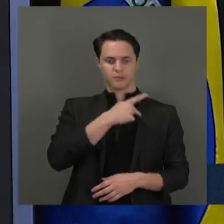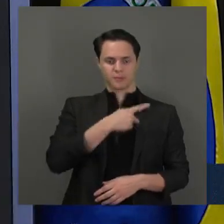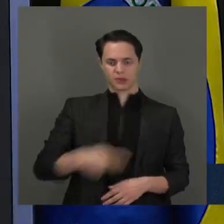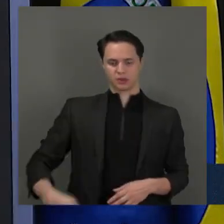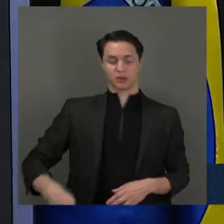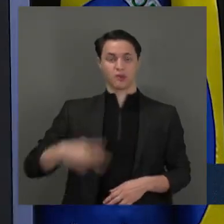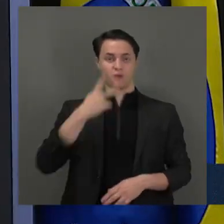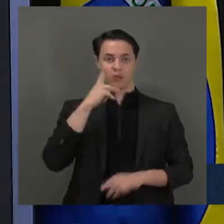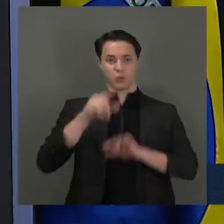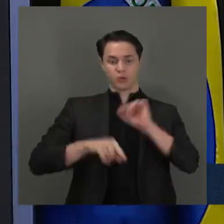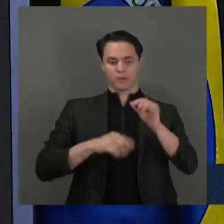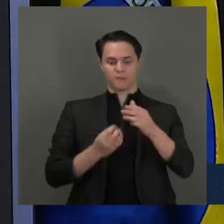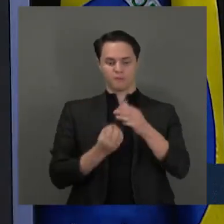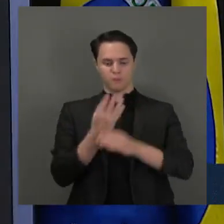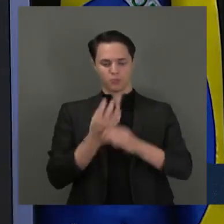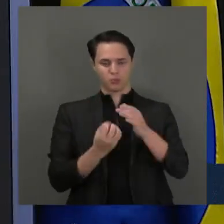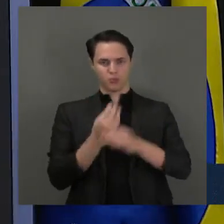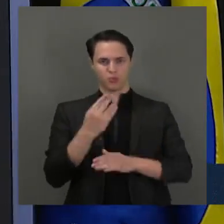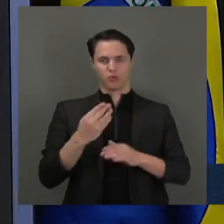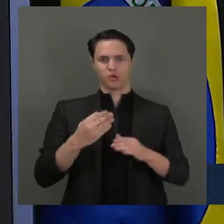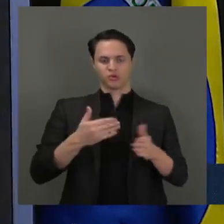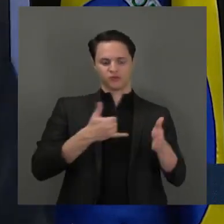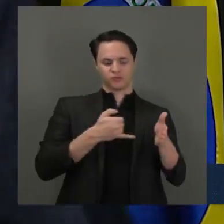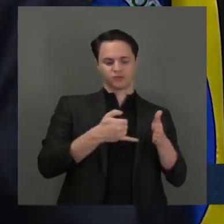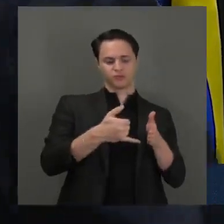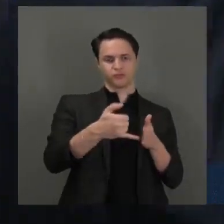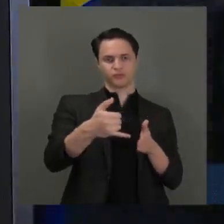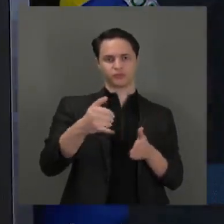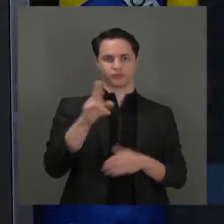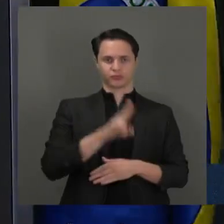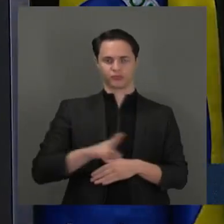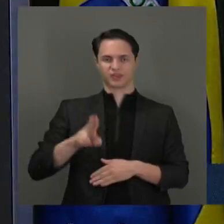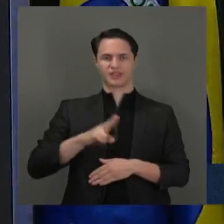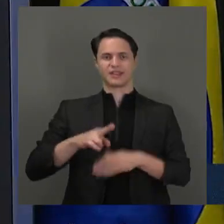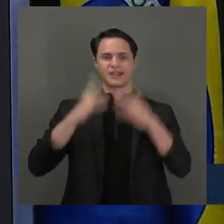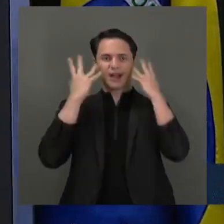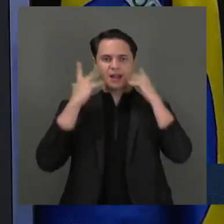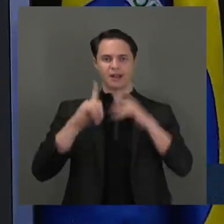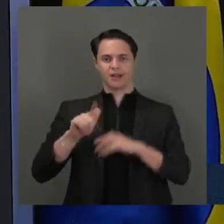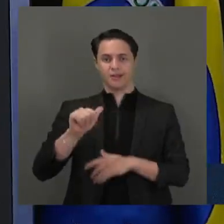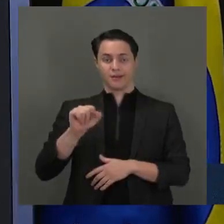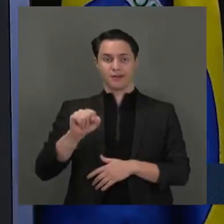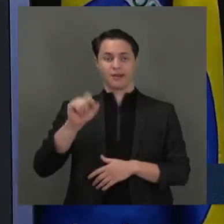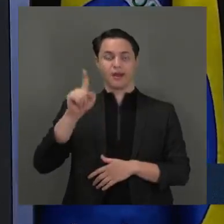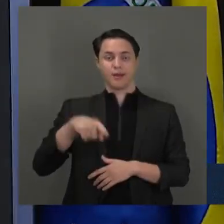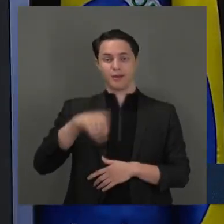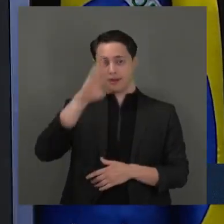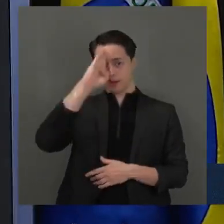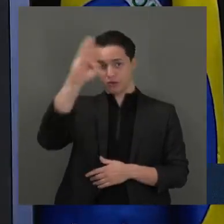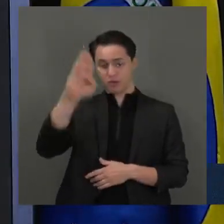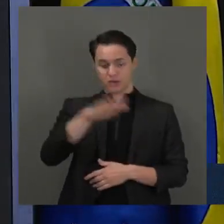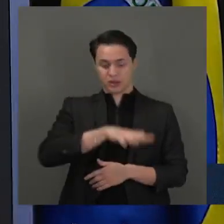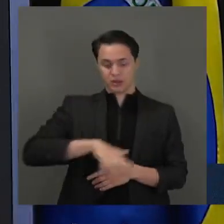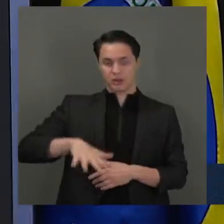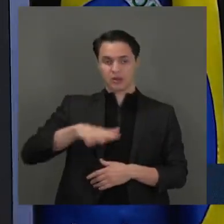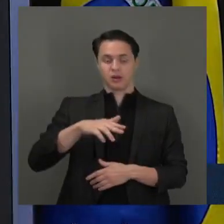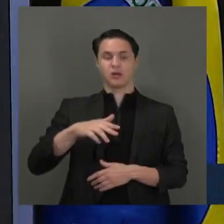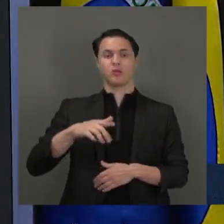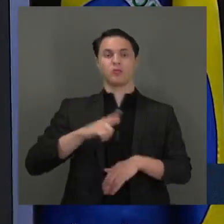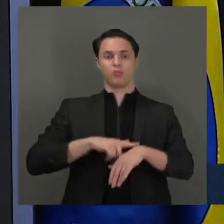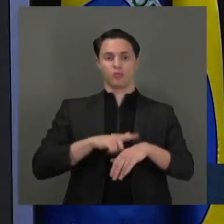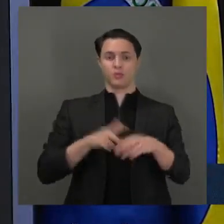afirmou que a produção doméstica de fertilizantes a partir do gás natural é uma prioridade do seu terceiro